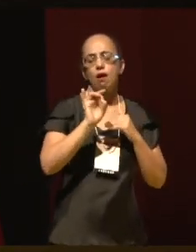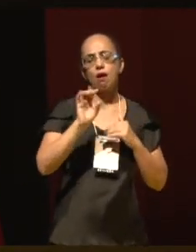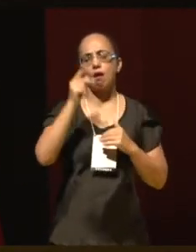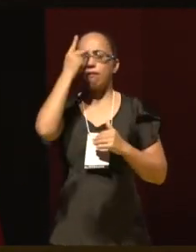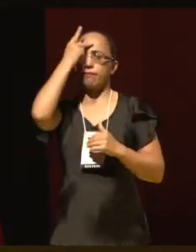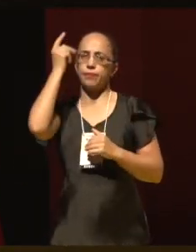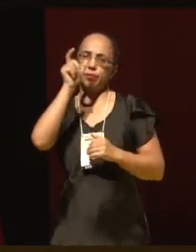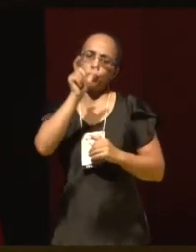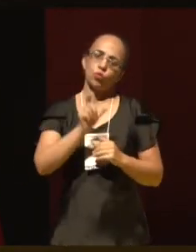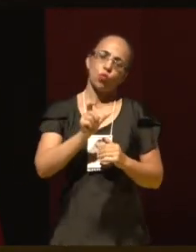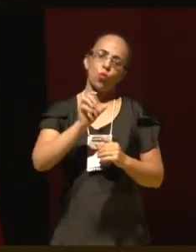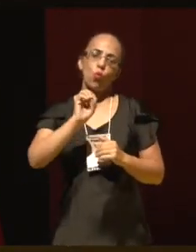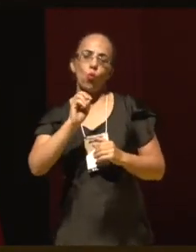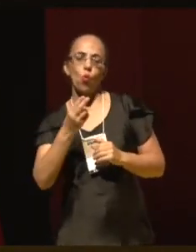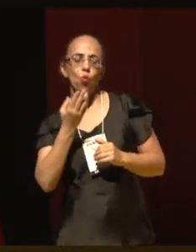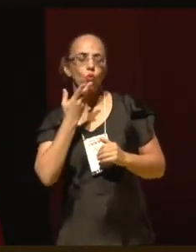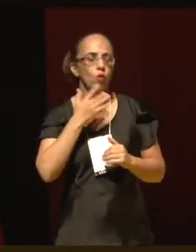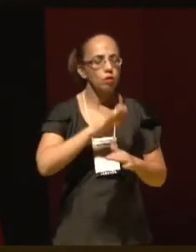E informar